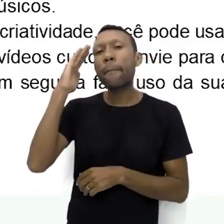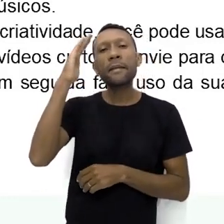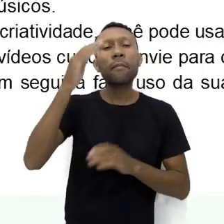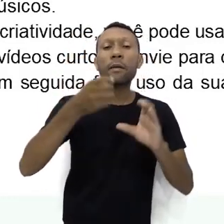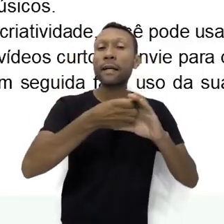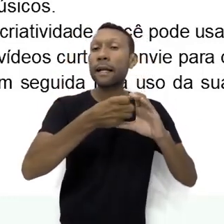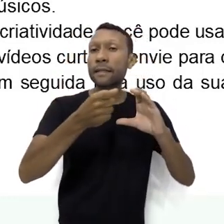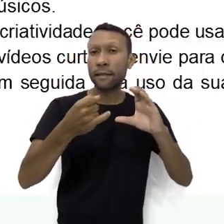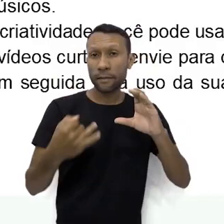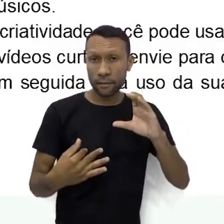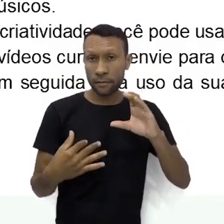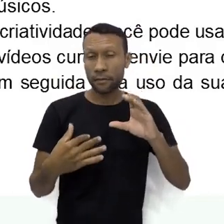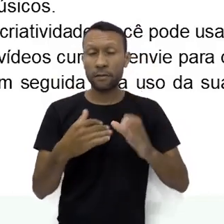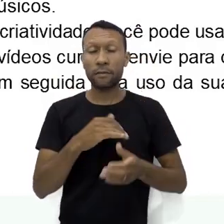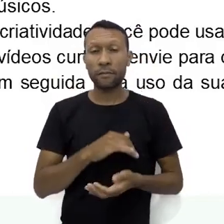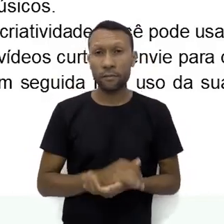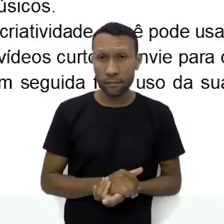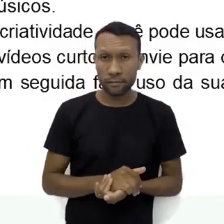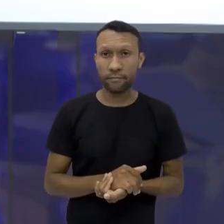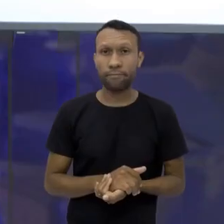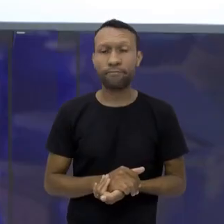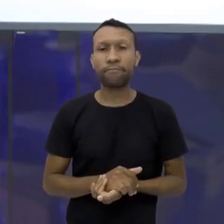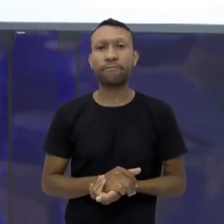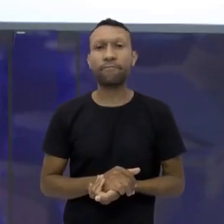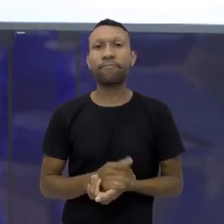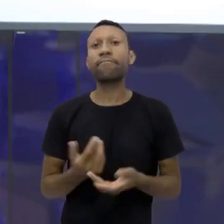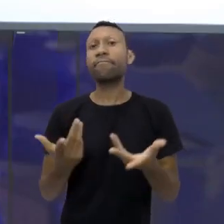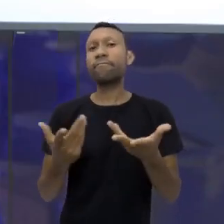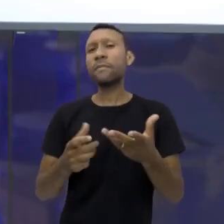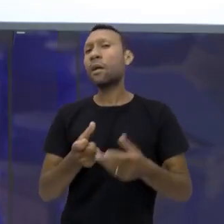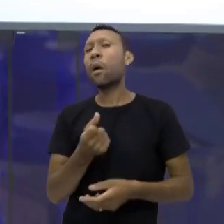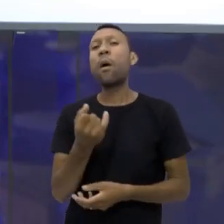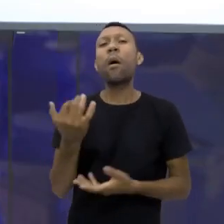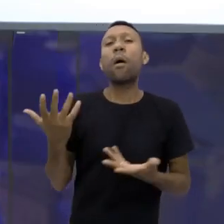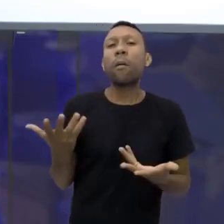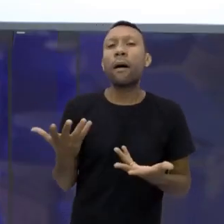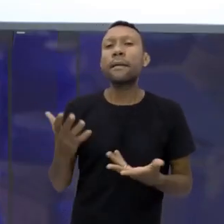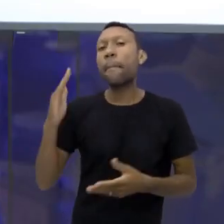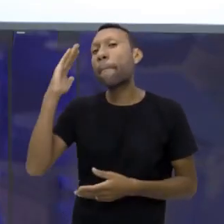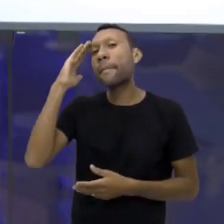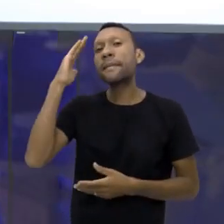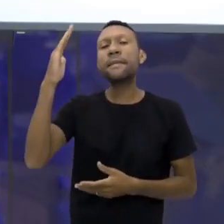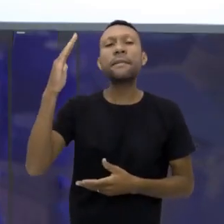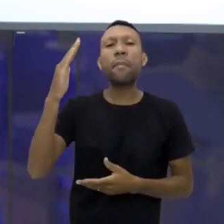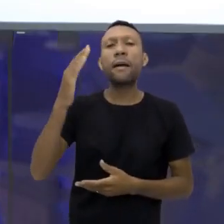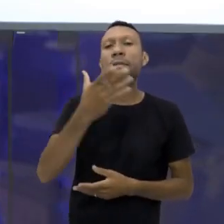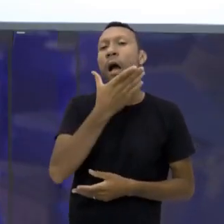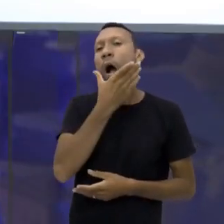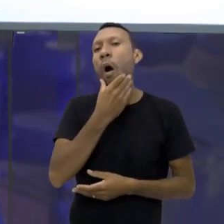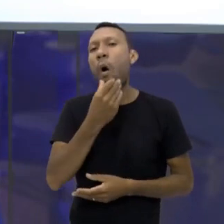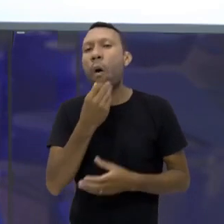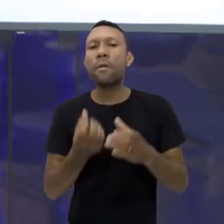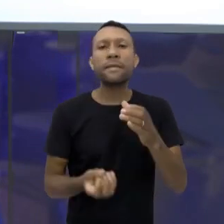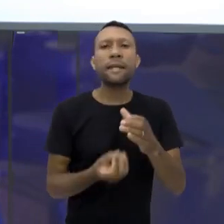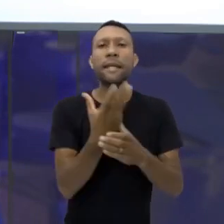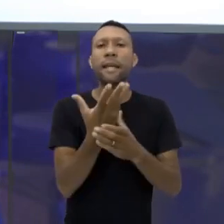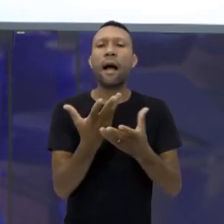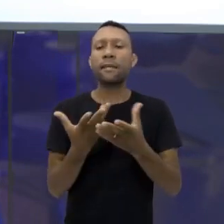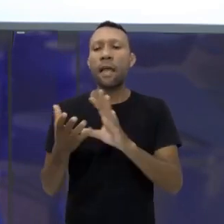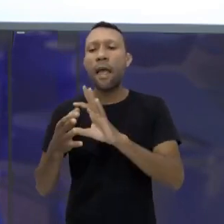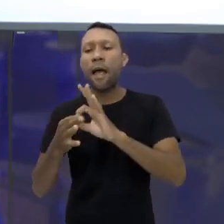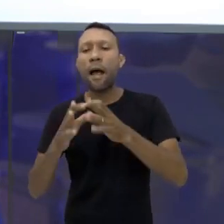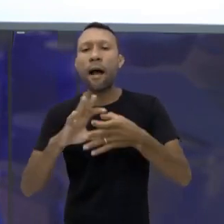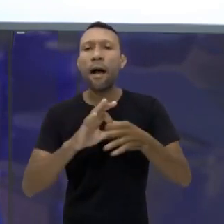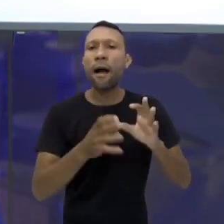da música no classicismo e no romantismo e quais são os principais compositores que estão relacionados à